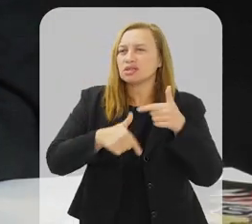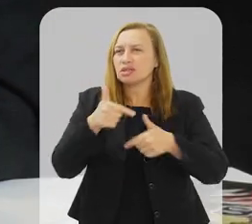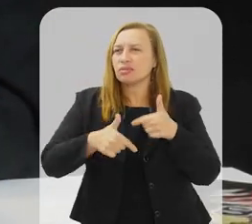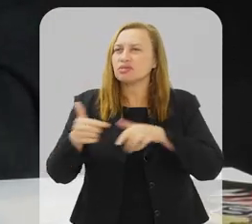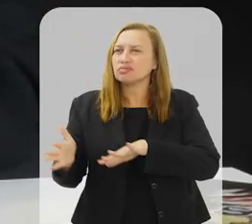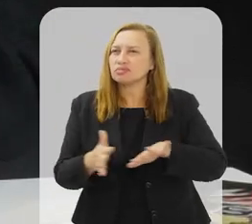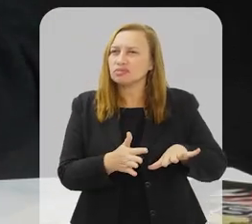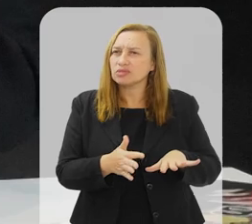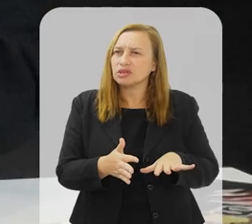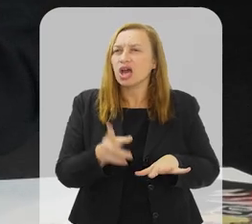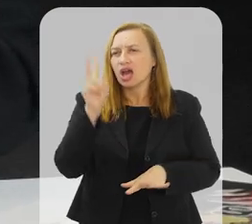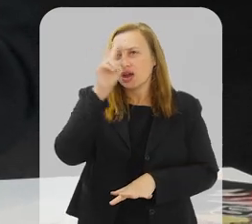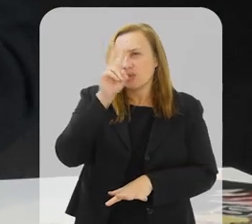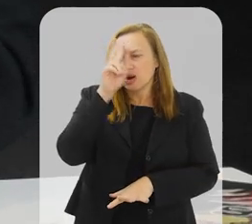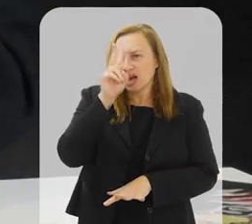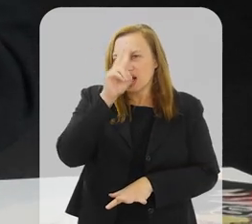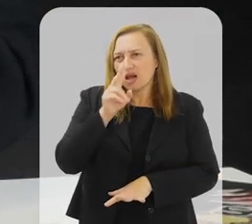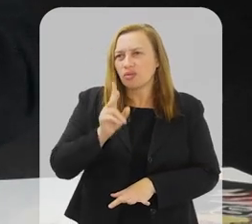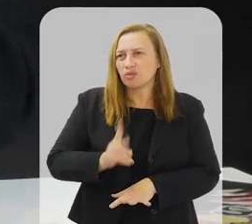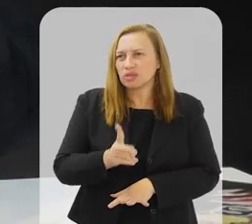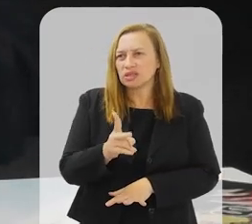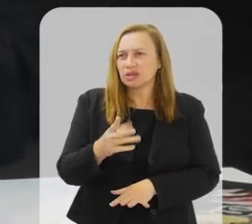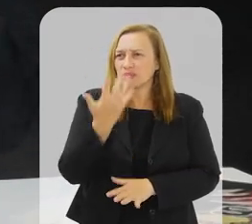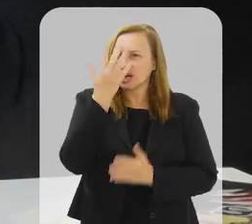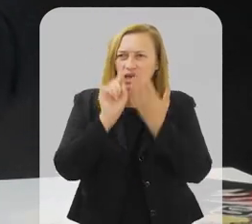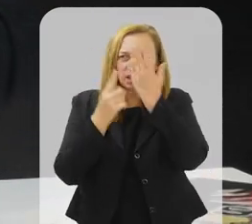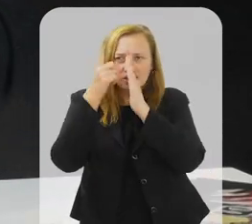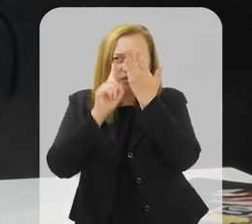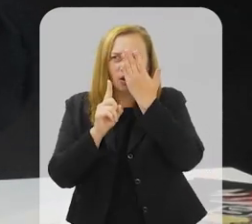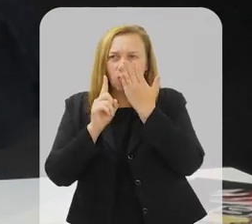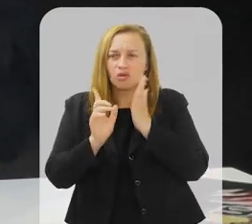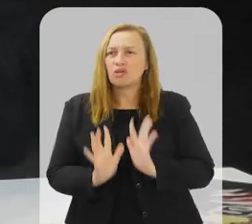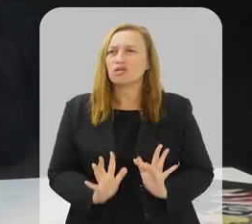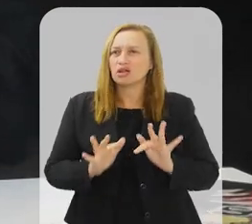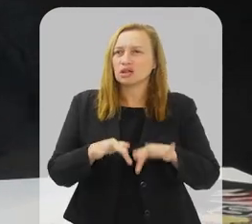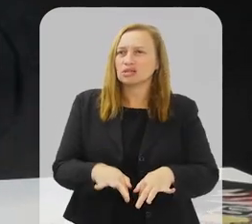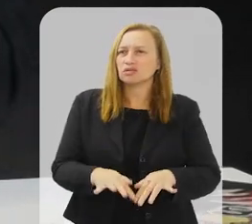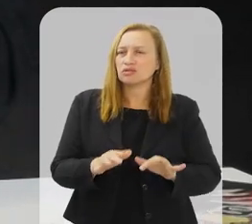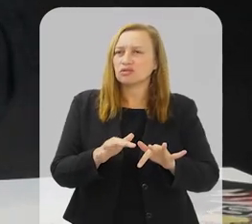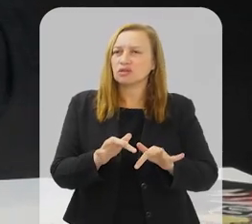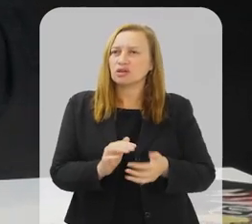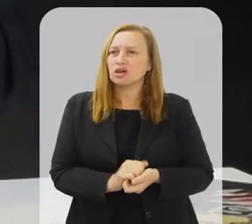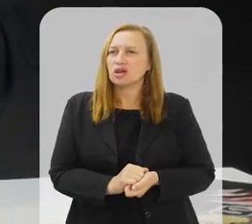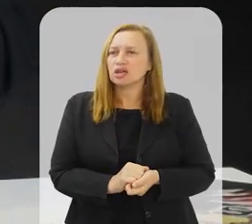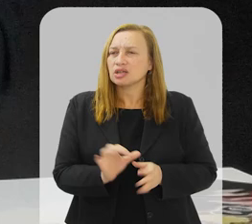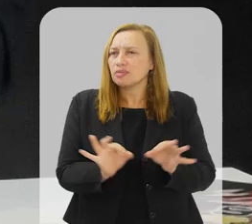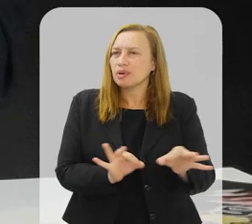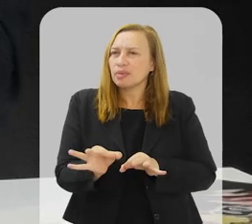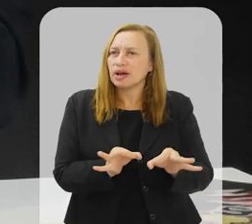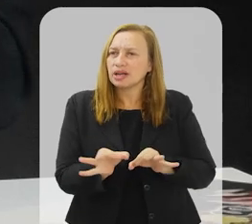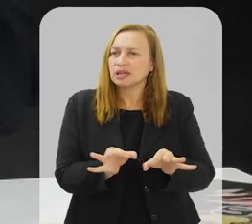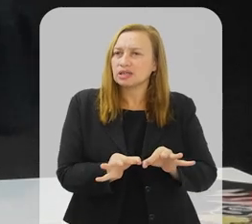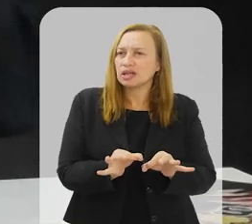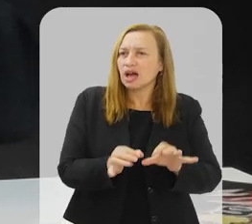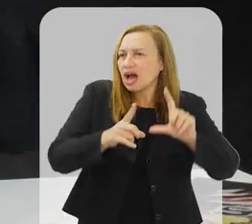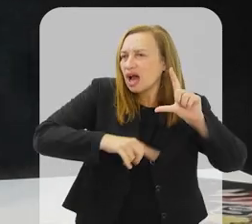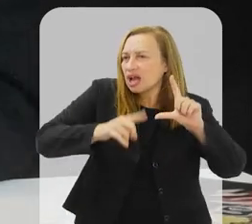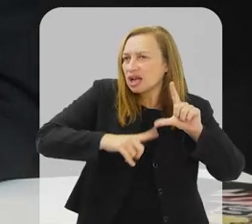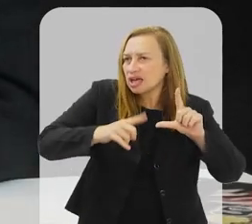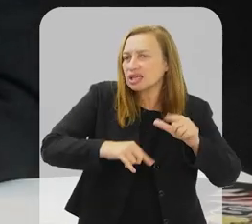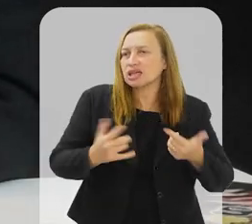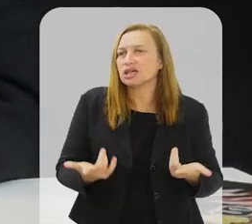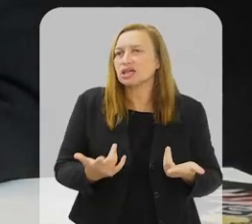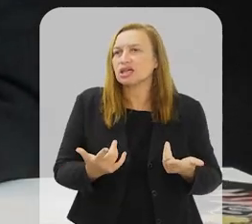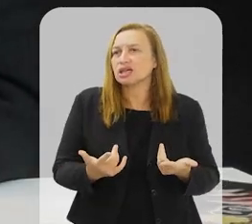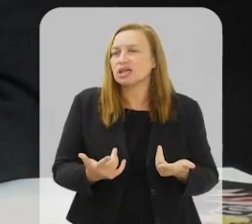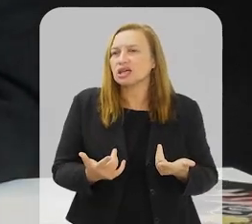esse trabalho eu lembra até que como como sempre Carnaval tem sempre aquela correria no final e a gente tava montando as letras